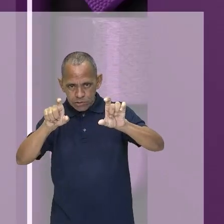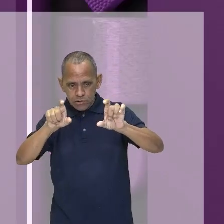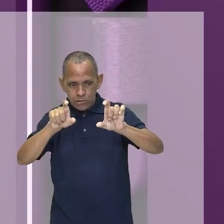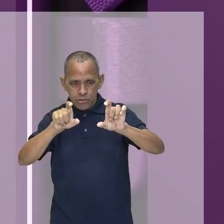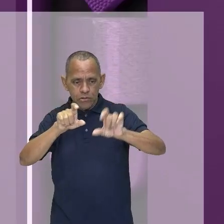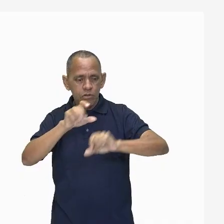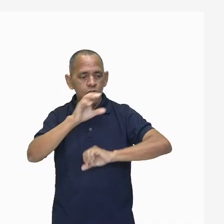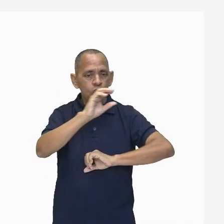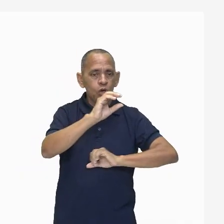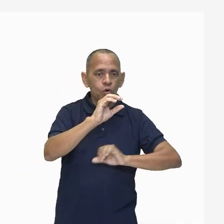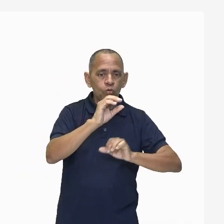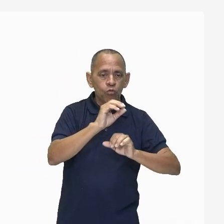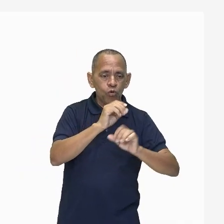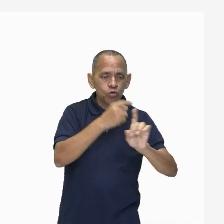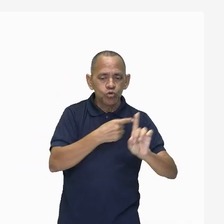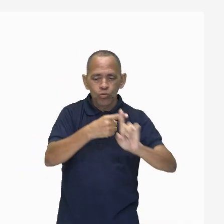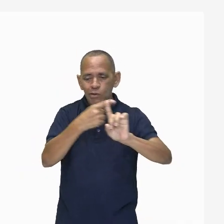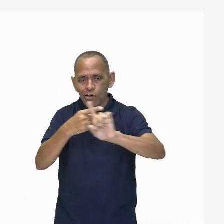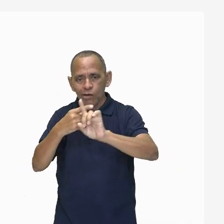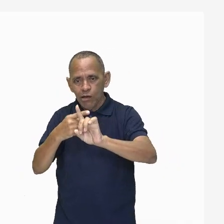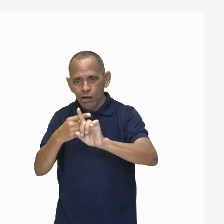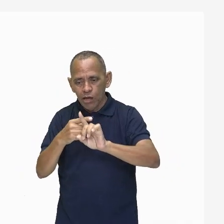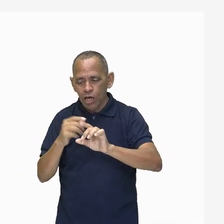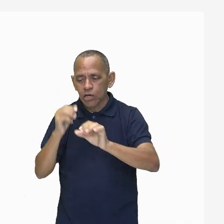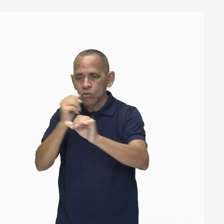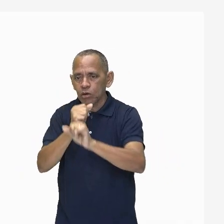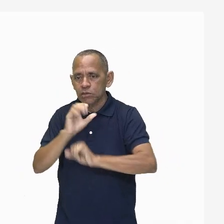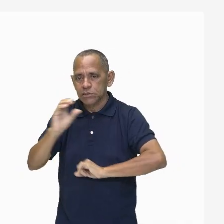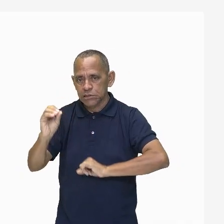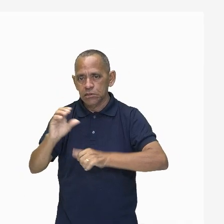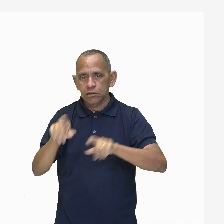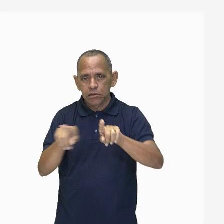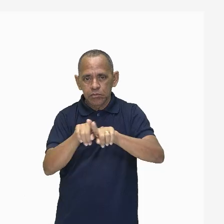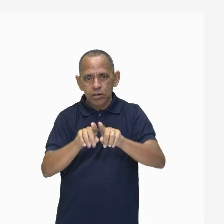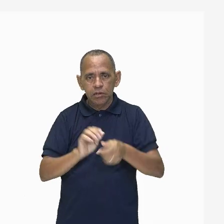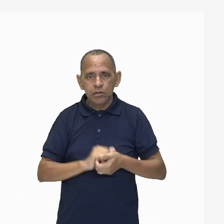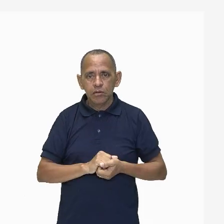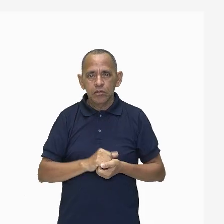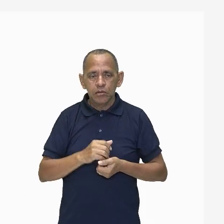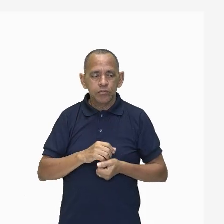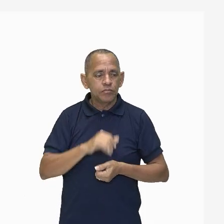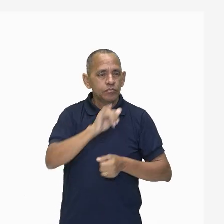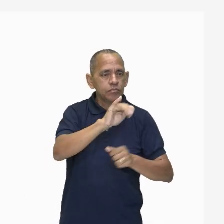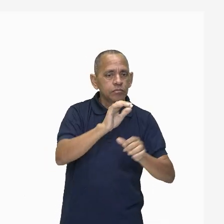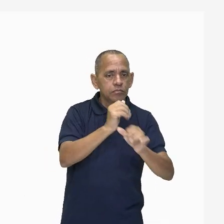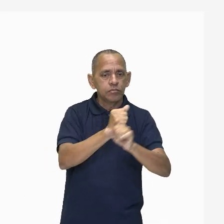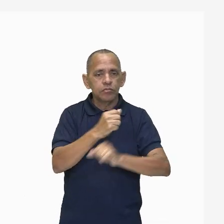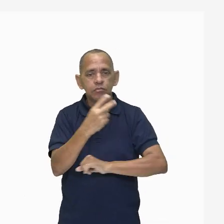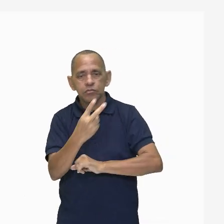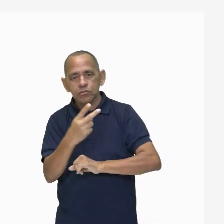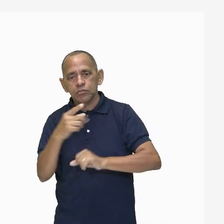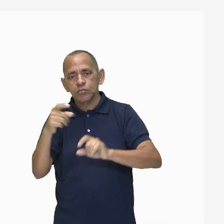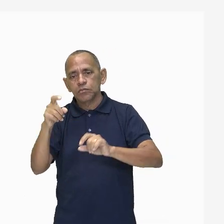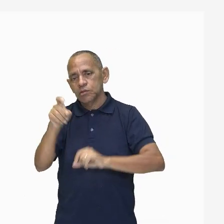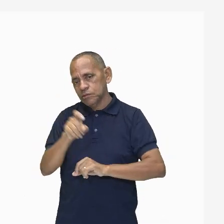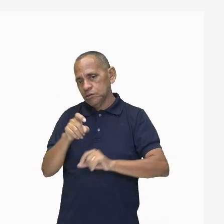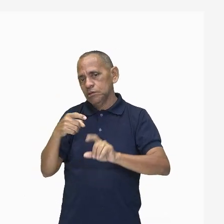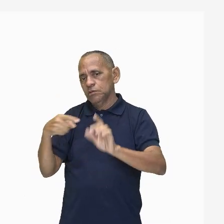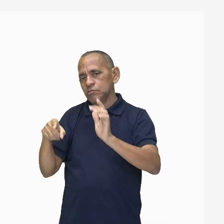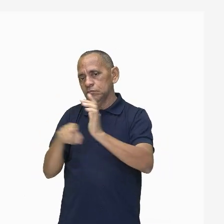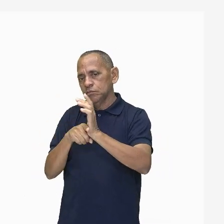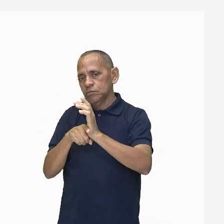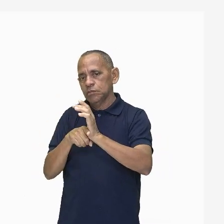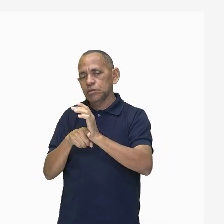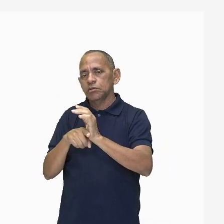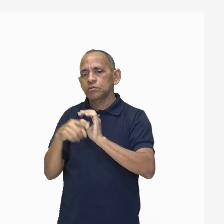fazer isso, então? Nós temos aí a forma algébrica. Y é igual a 2x menos 1. Para a gente